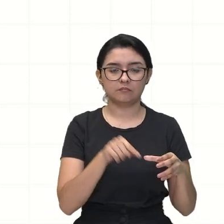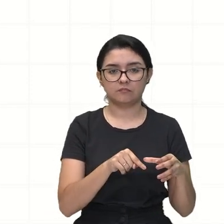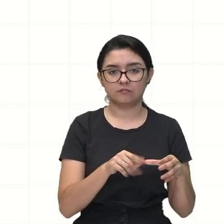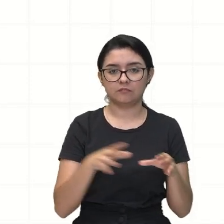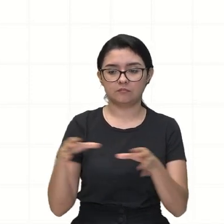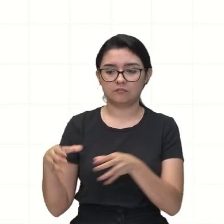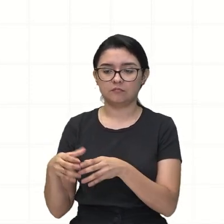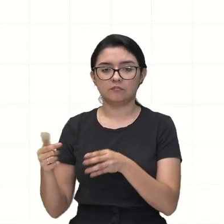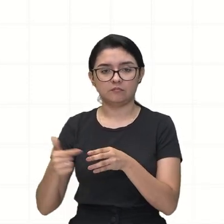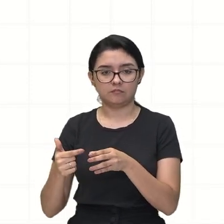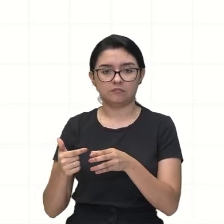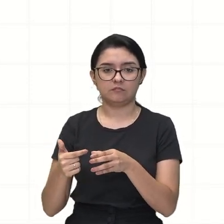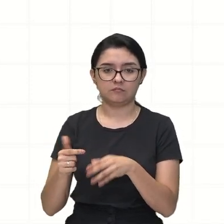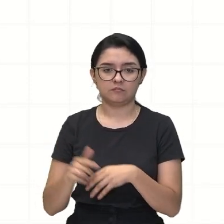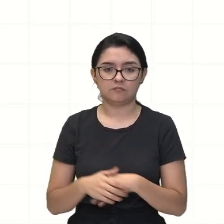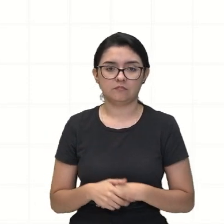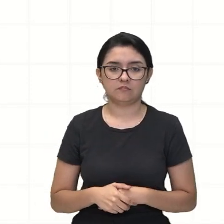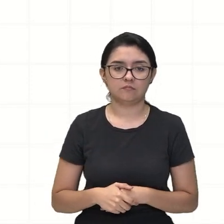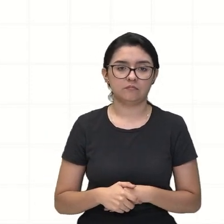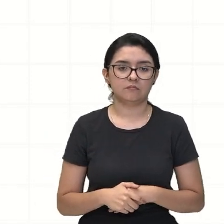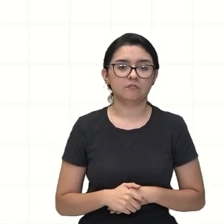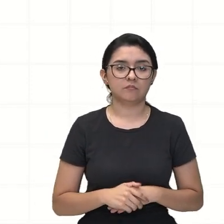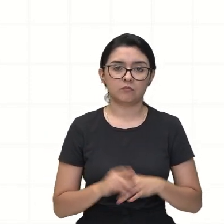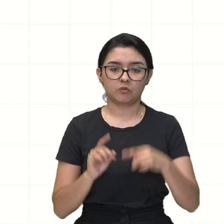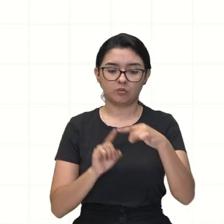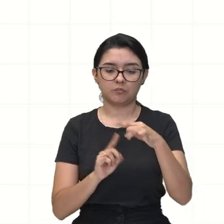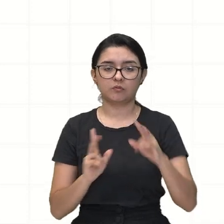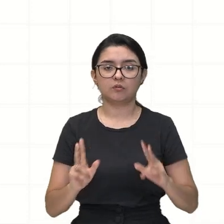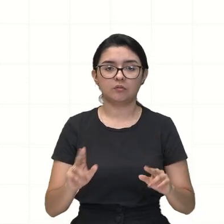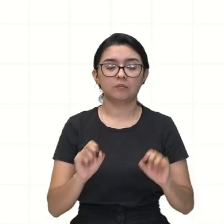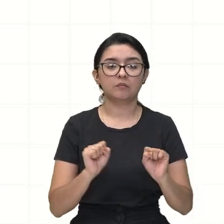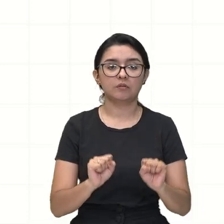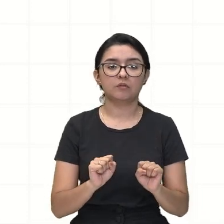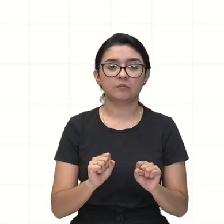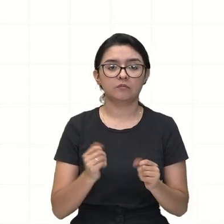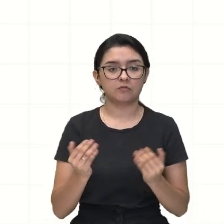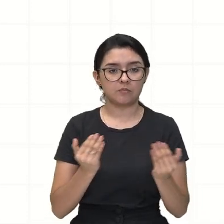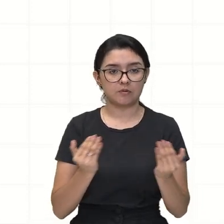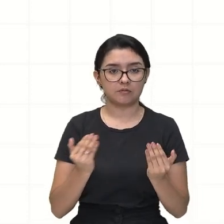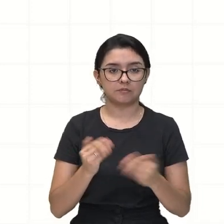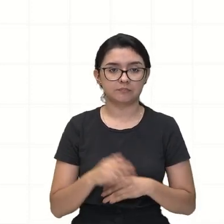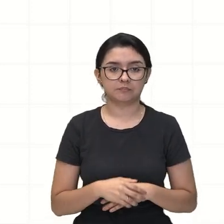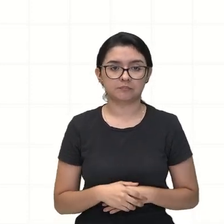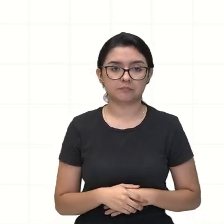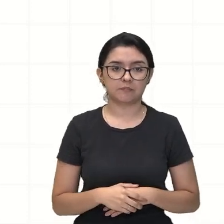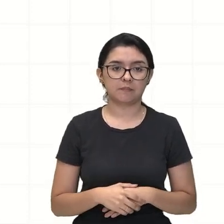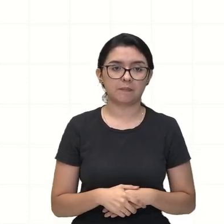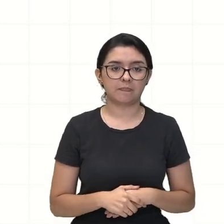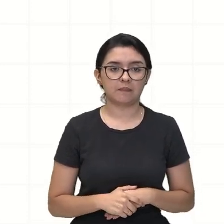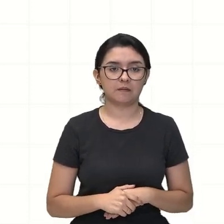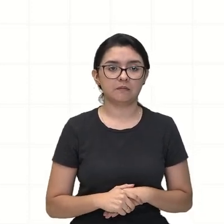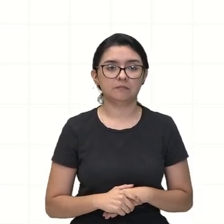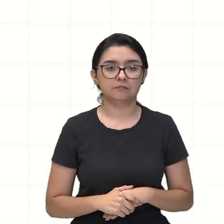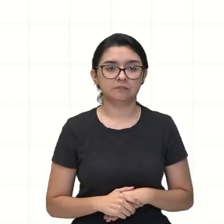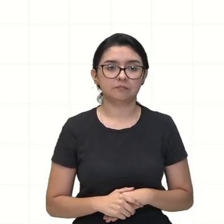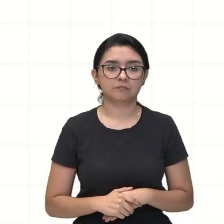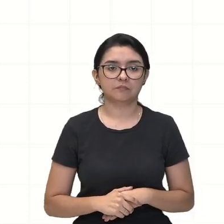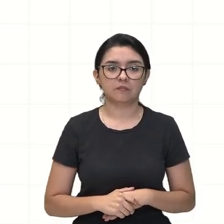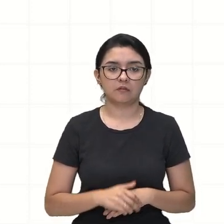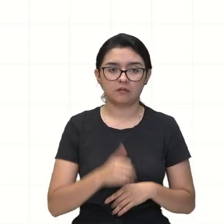da primeira caixa, com os mesmos denominadores, podemos fazer a comparação. Olha só, como